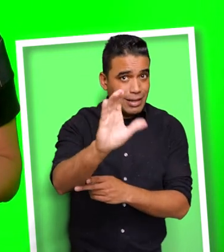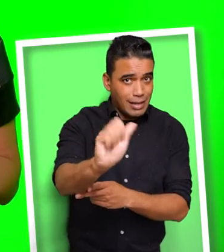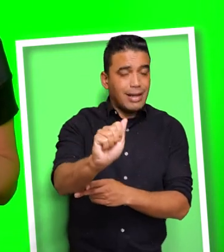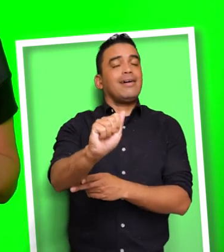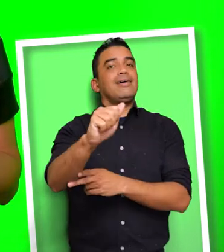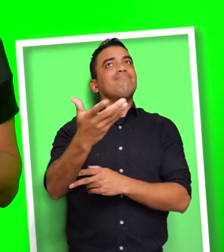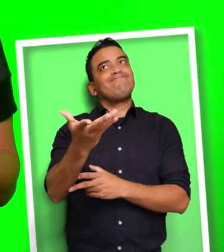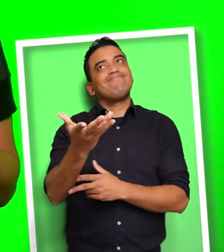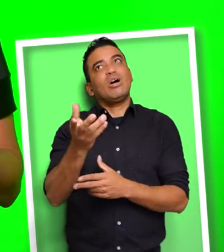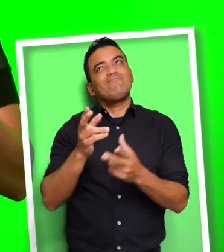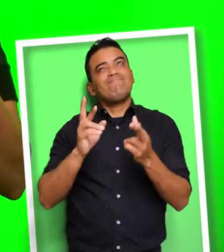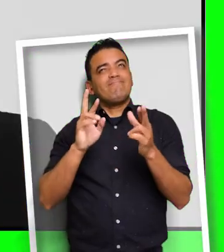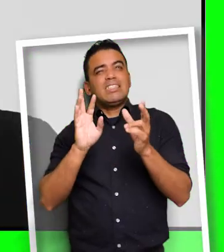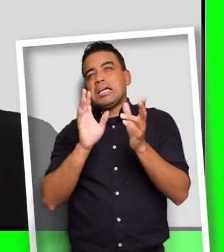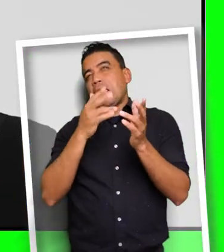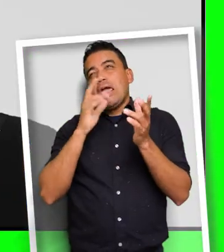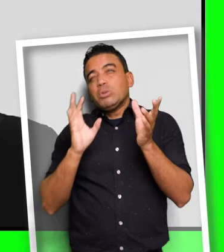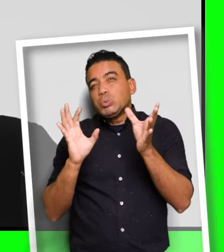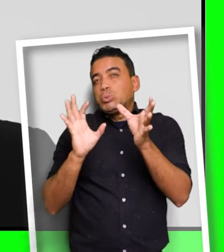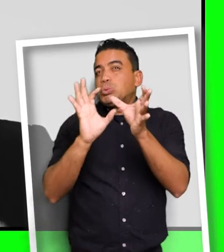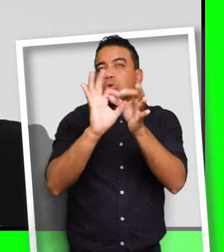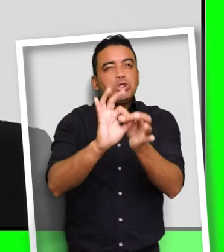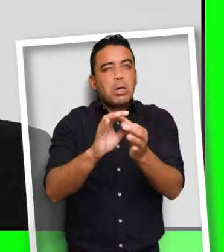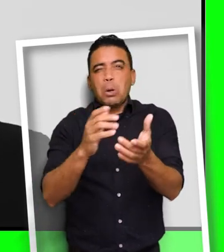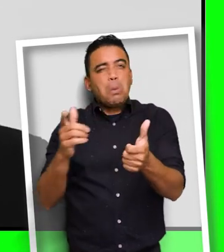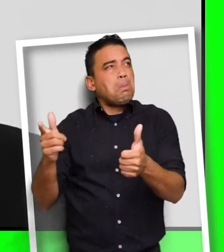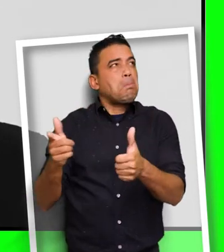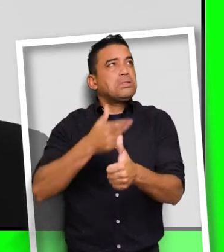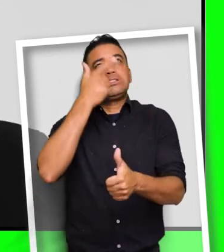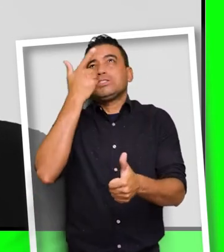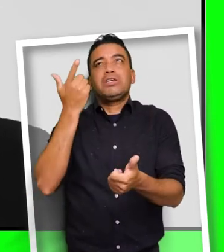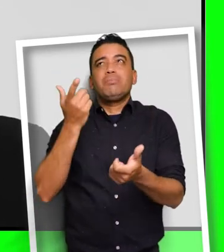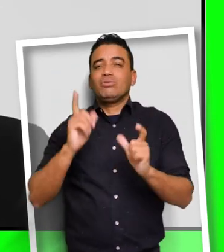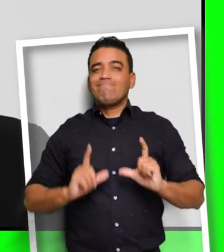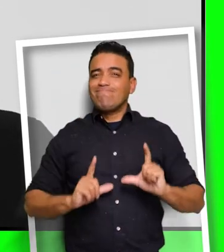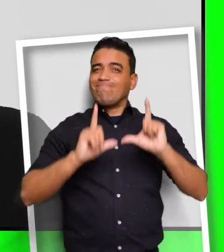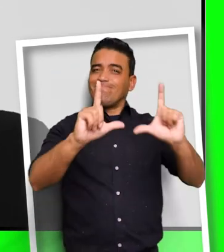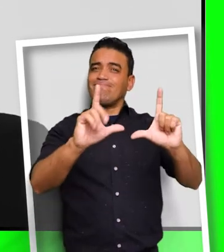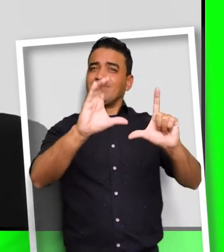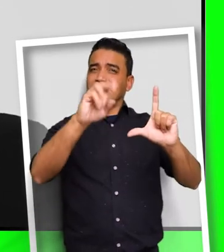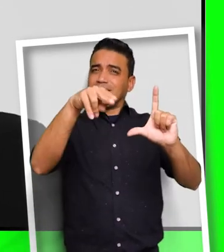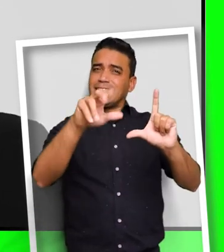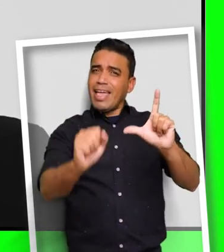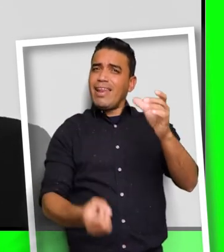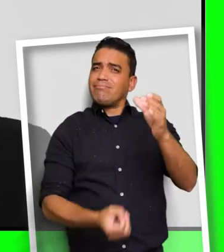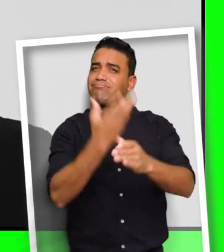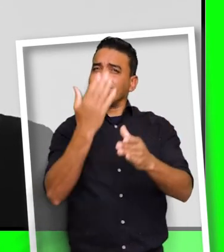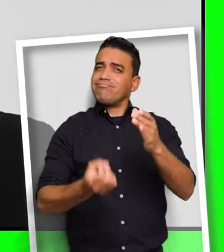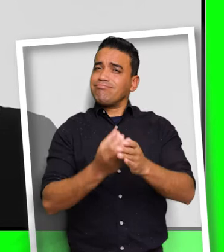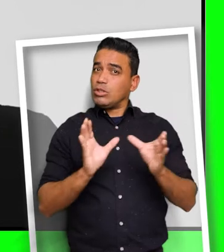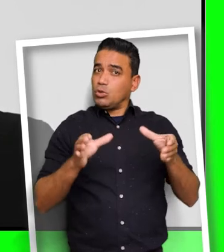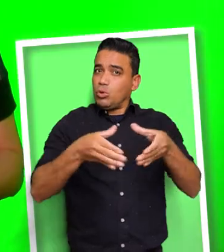amálgama que é o princípio de criação cênica do nosso grupo de teatro, o grupo dos